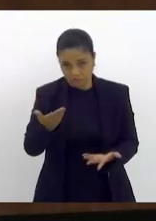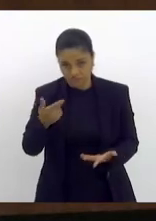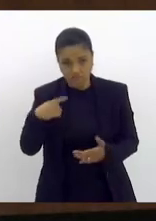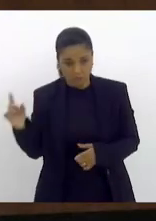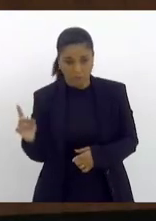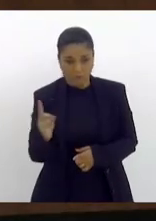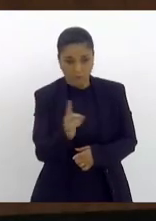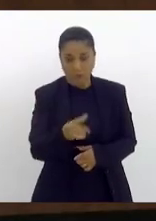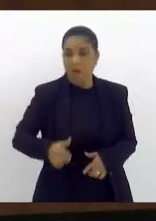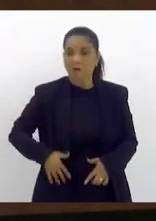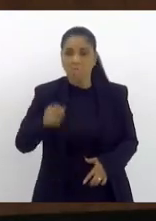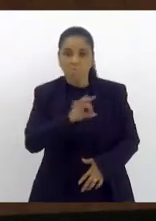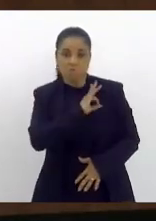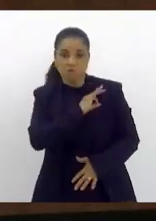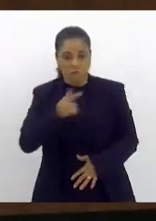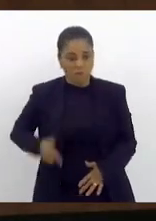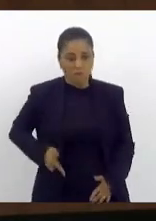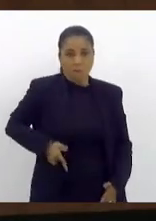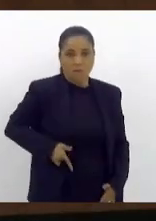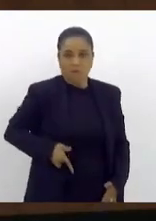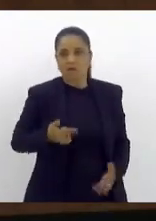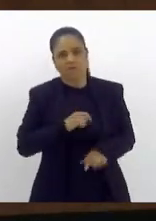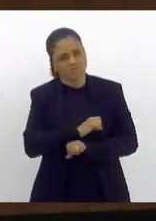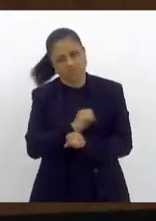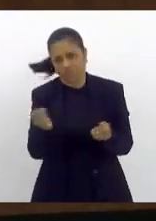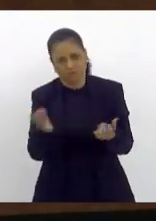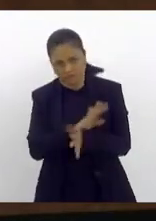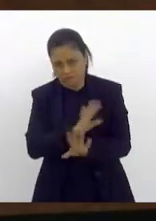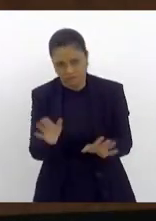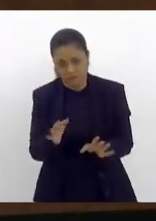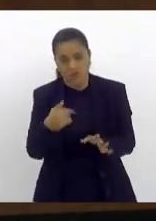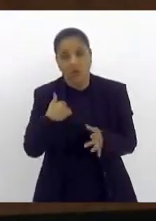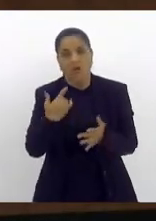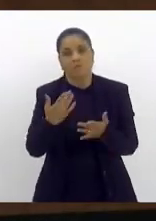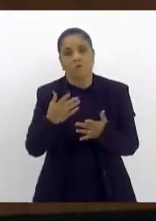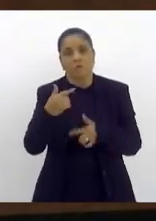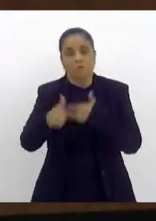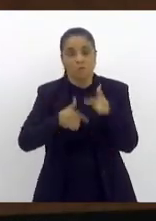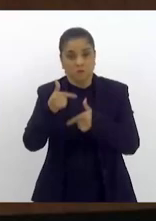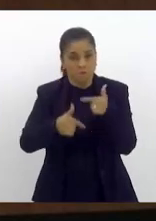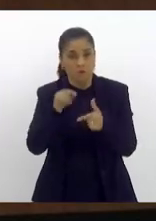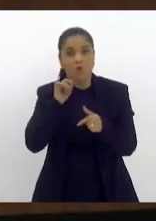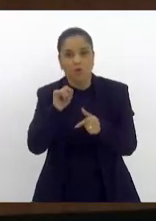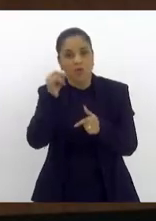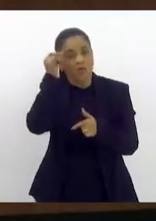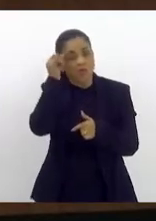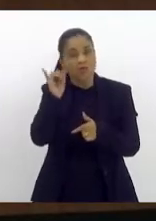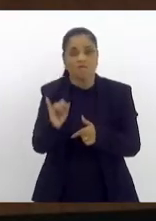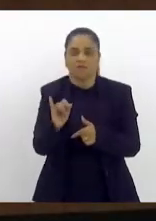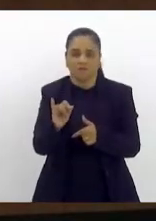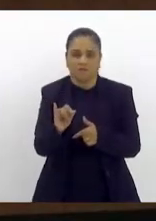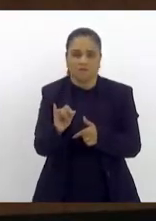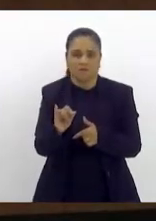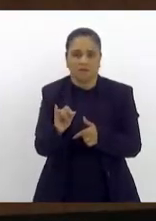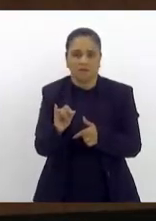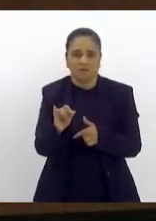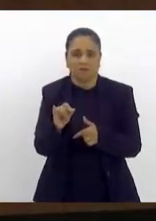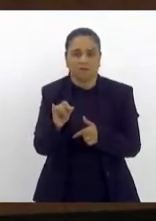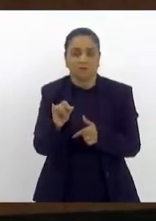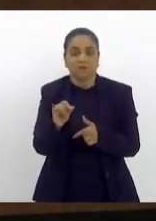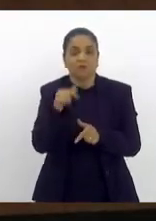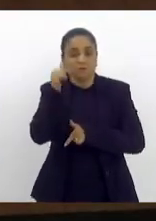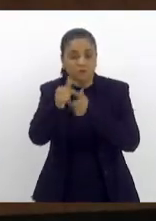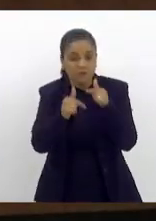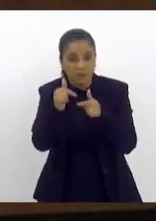visão realista das coisas. O primeiro trabalho é a prevenção, mas agora eu tenho que ter um trabalho de curto prazo.